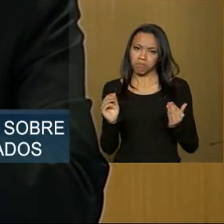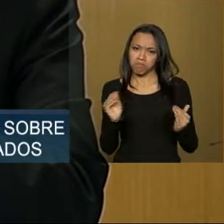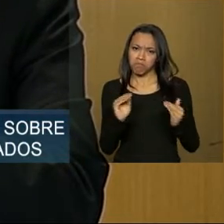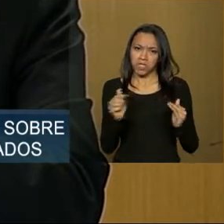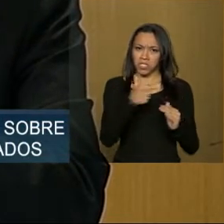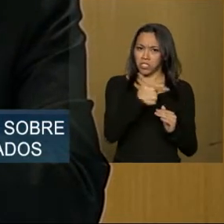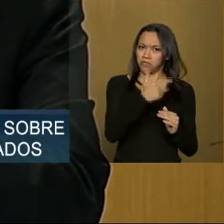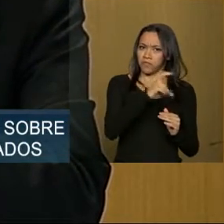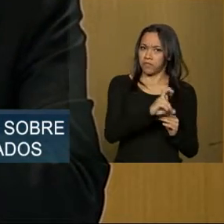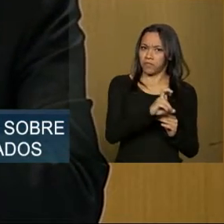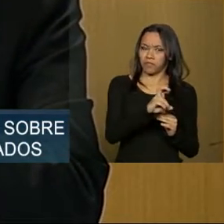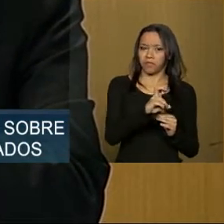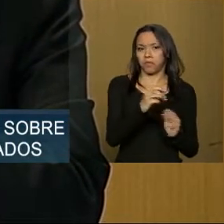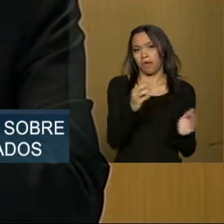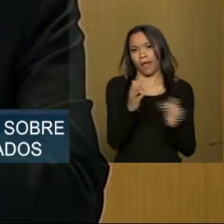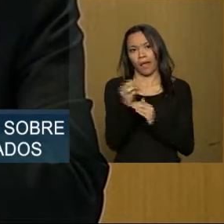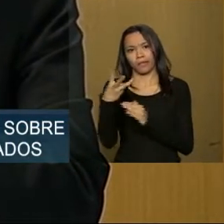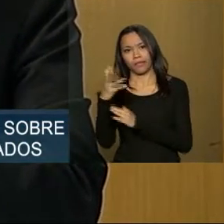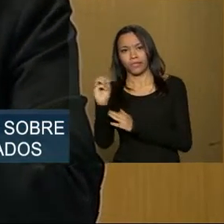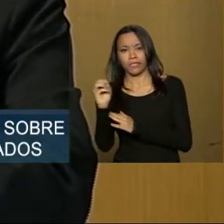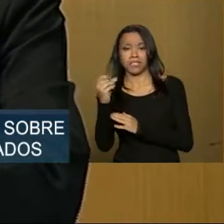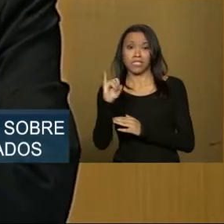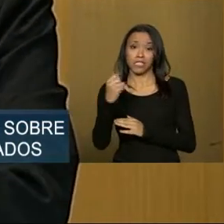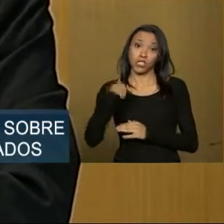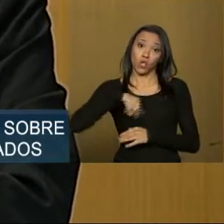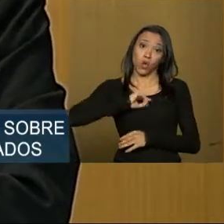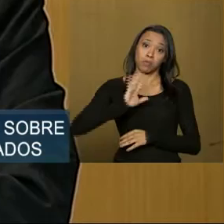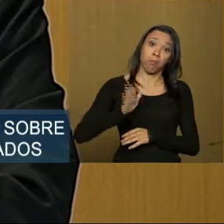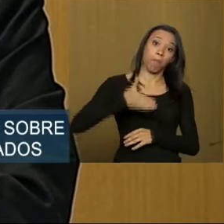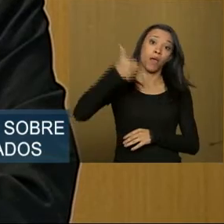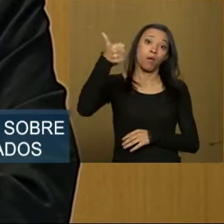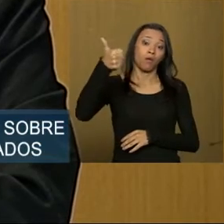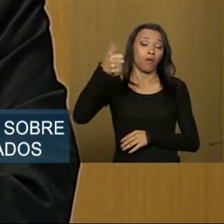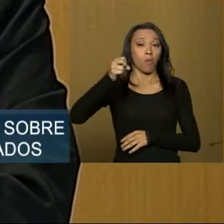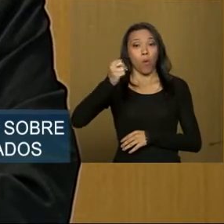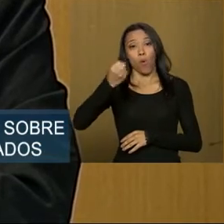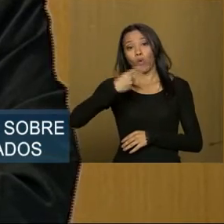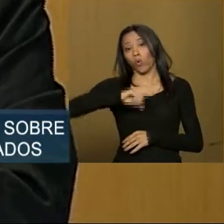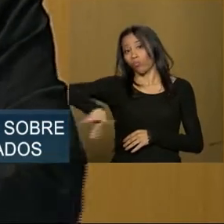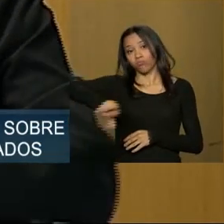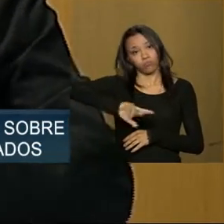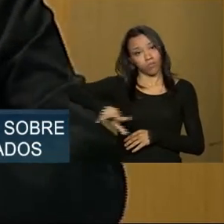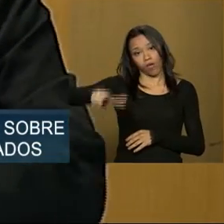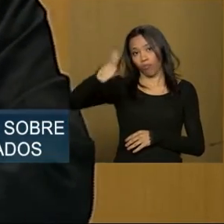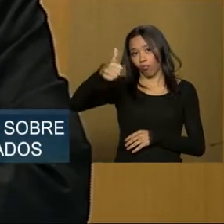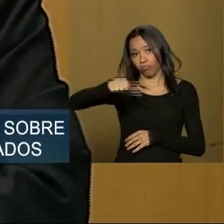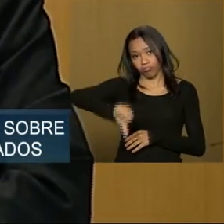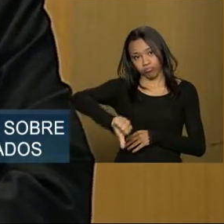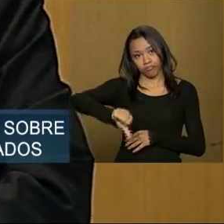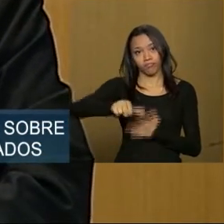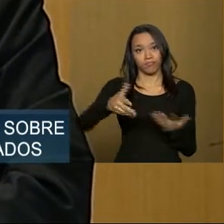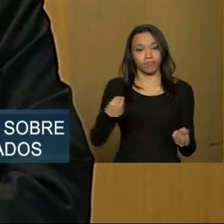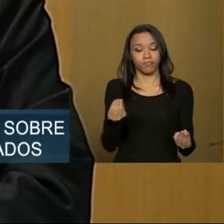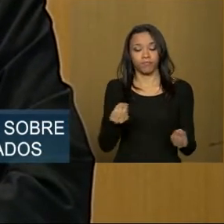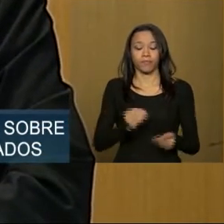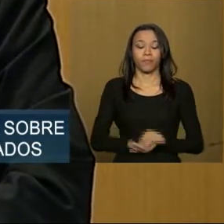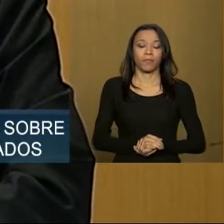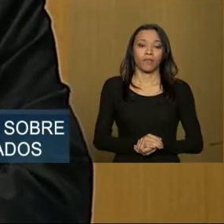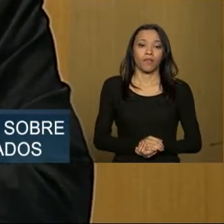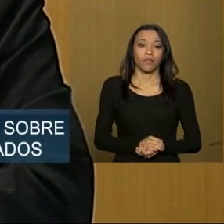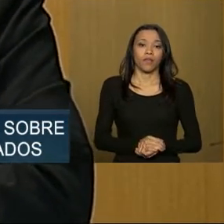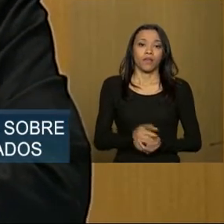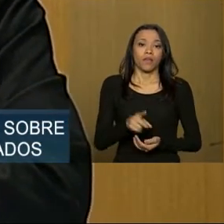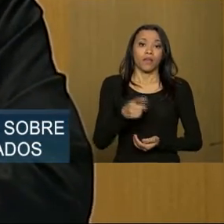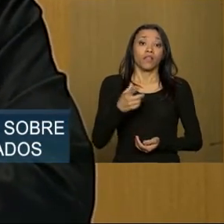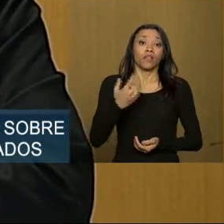25 a 30, se a gente cresceu ou não, né, próximo. Bom, então, nós